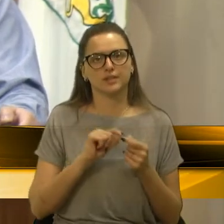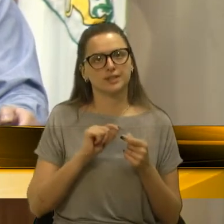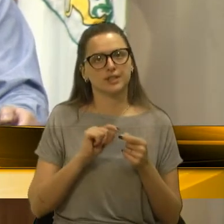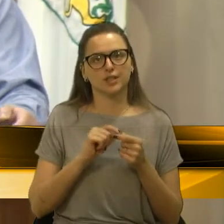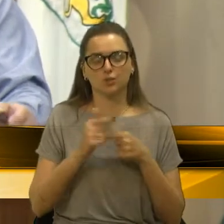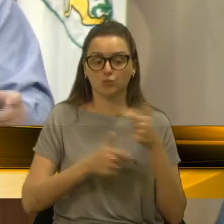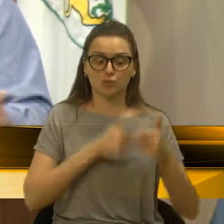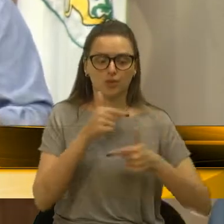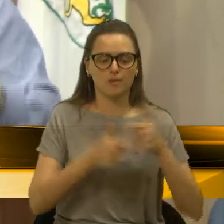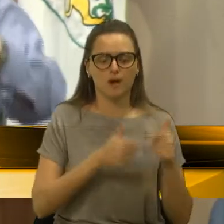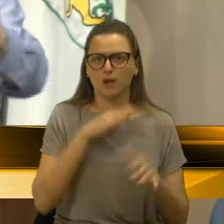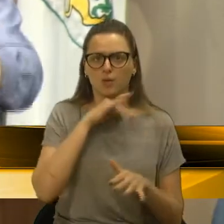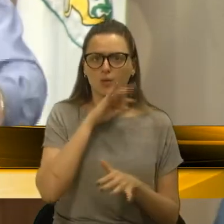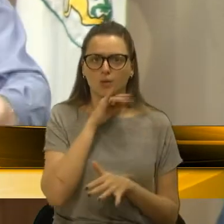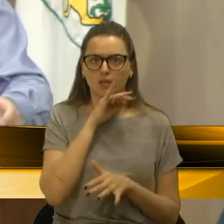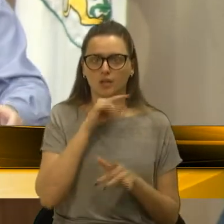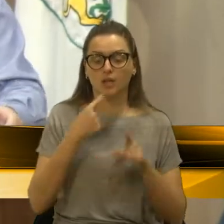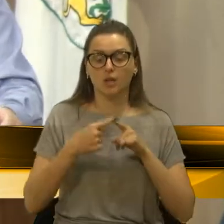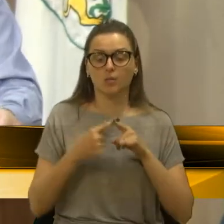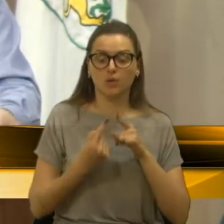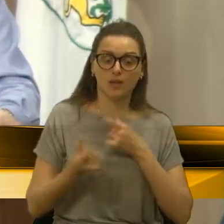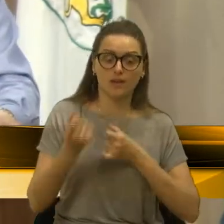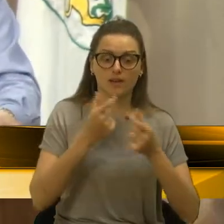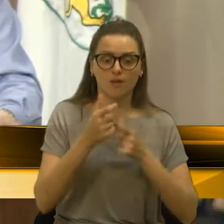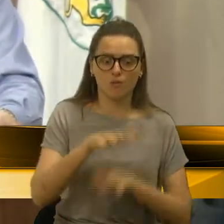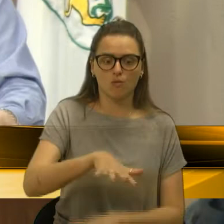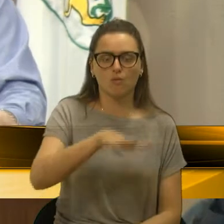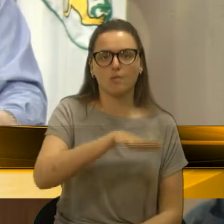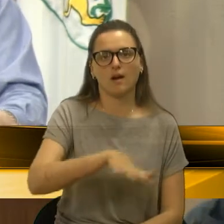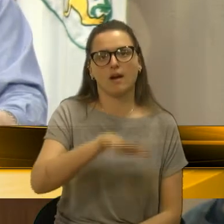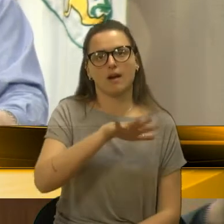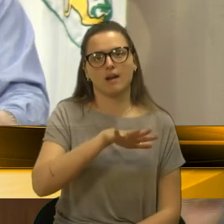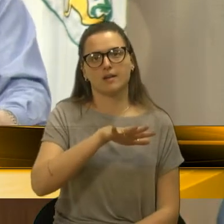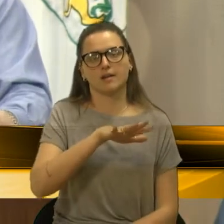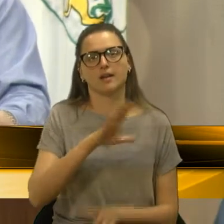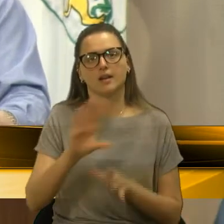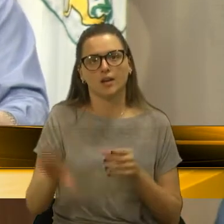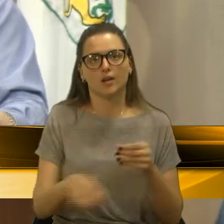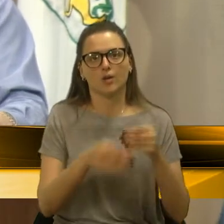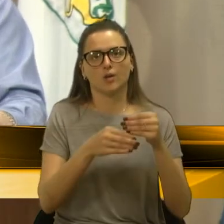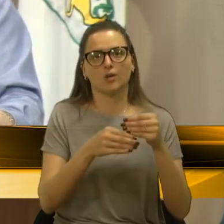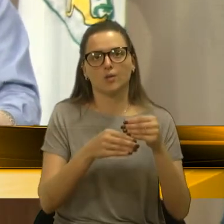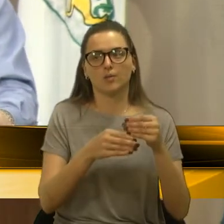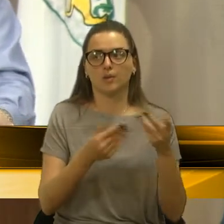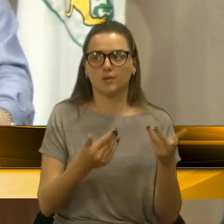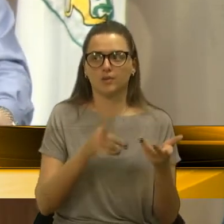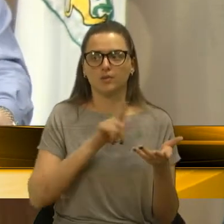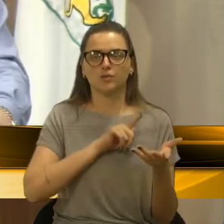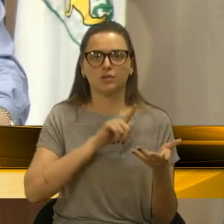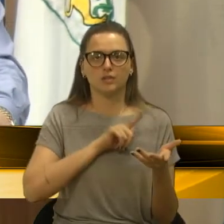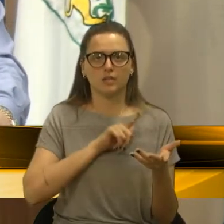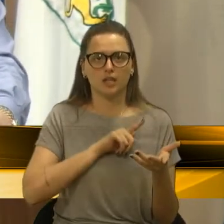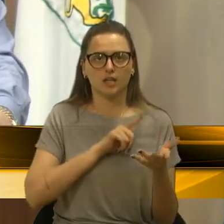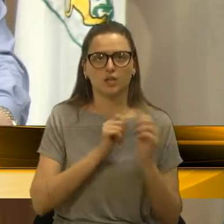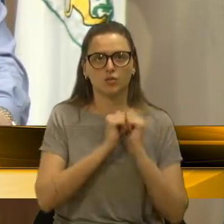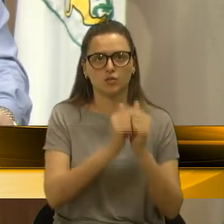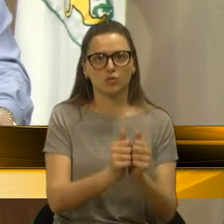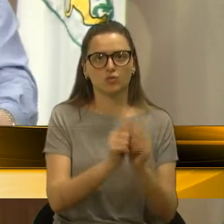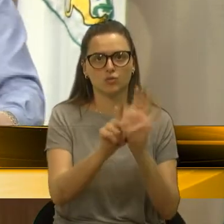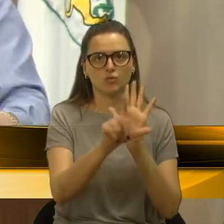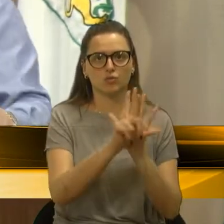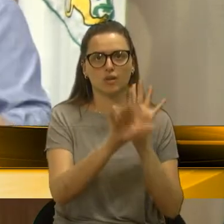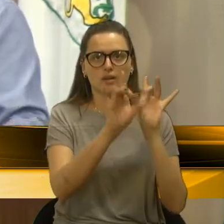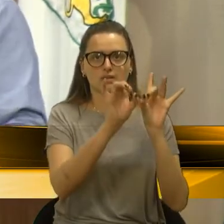trabalho ruim, porque lá em determinado local incluímos a possibilidade de, através de lei